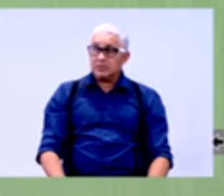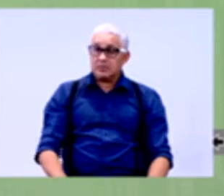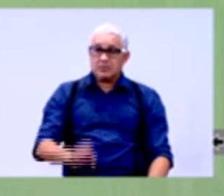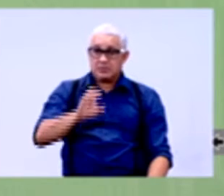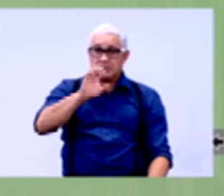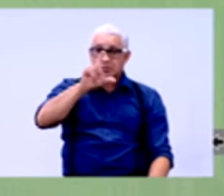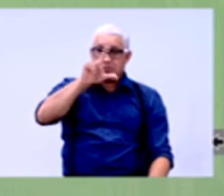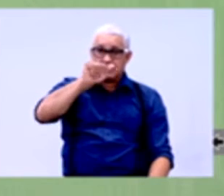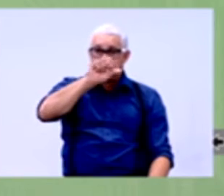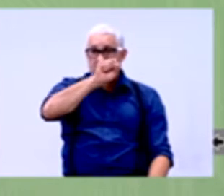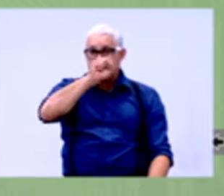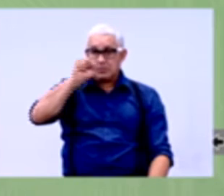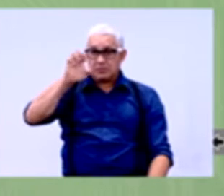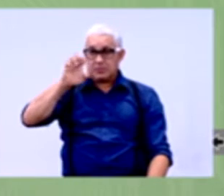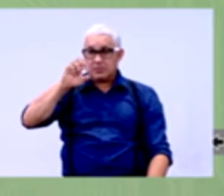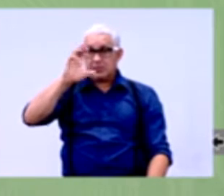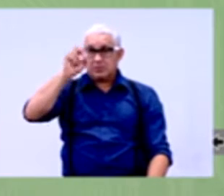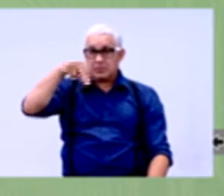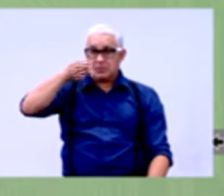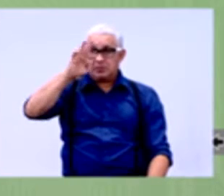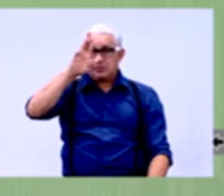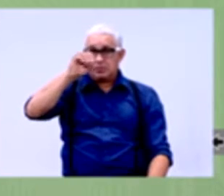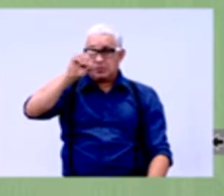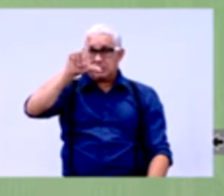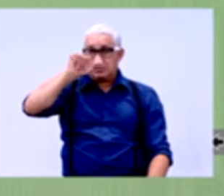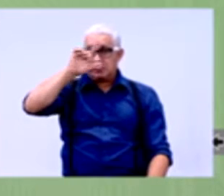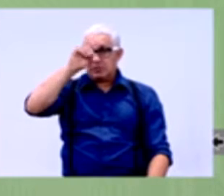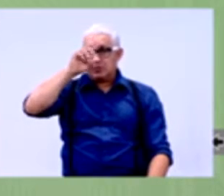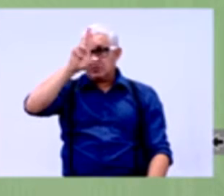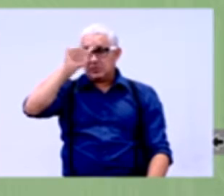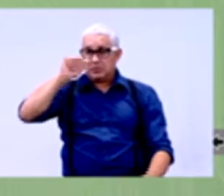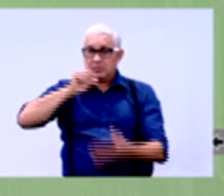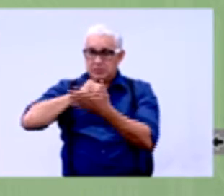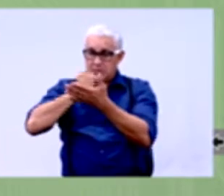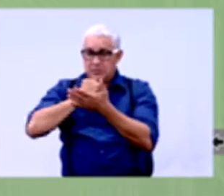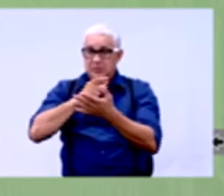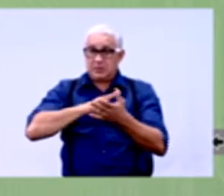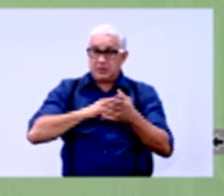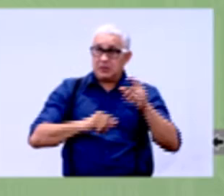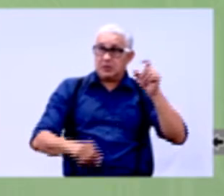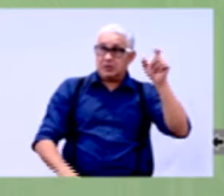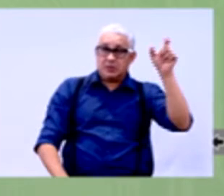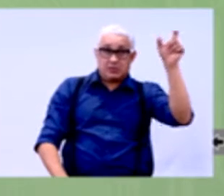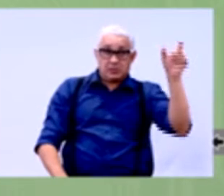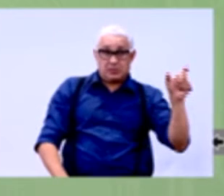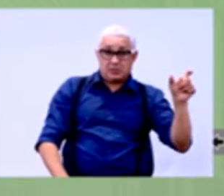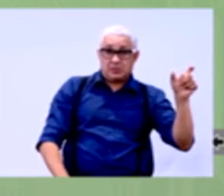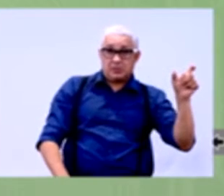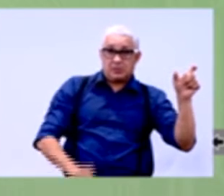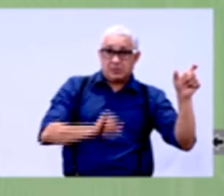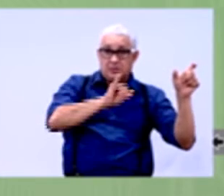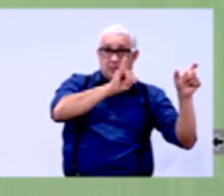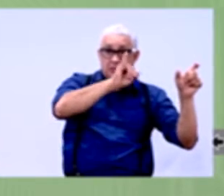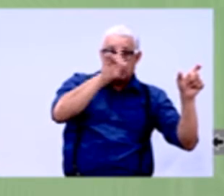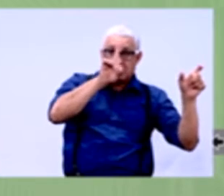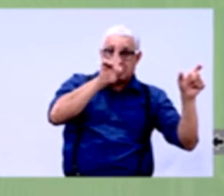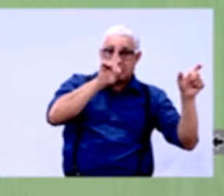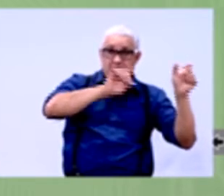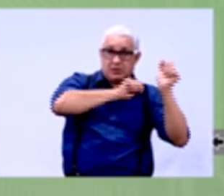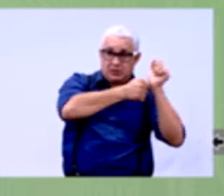controladora. Então veja, temos ali o ID e a senha, vai identificar o cliente, vai consultar o